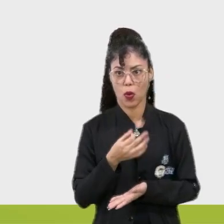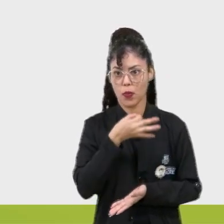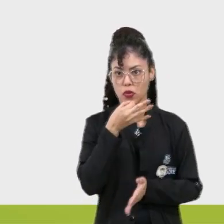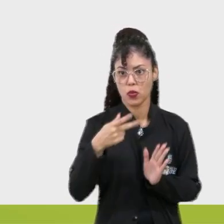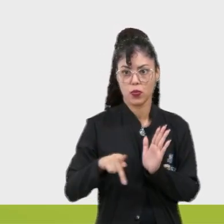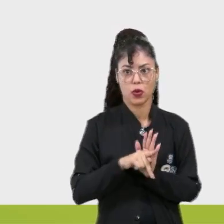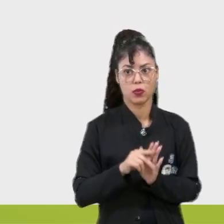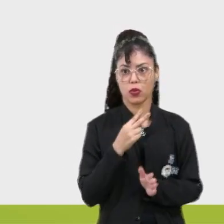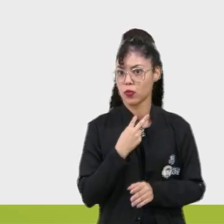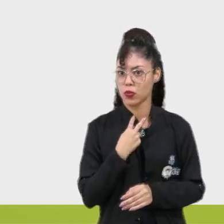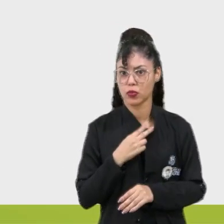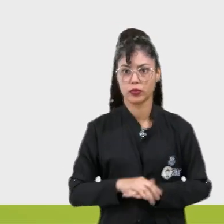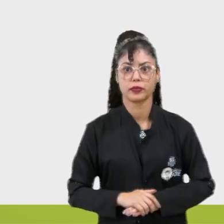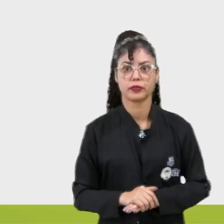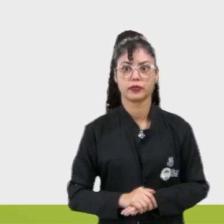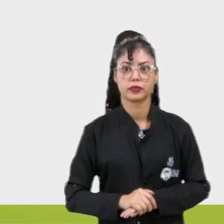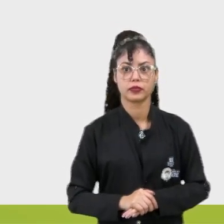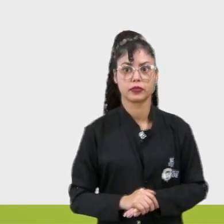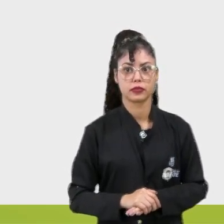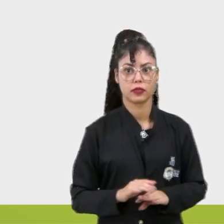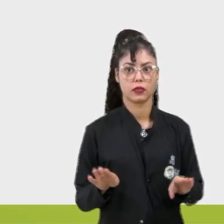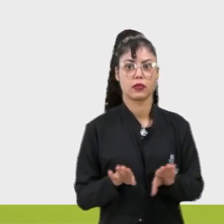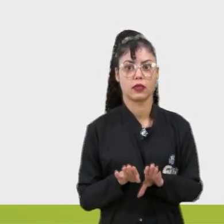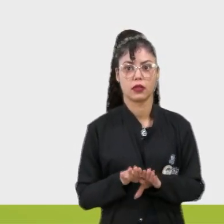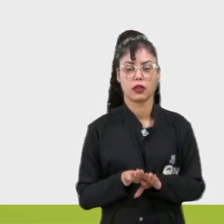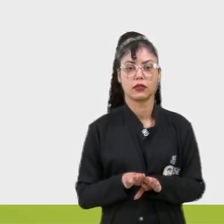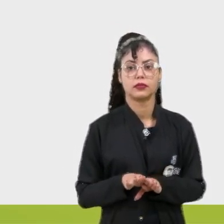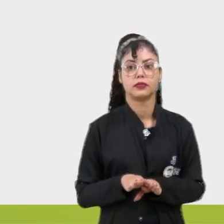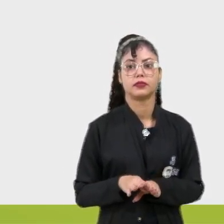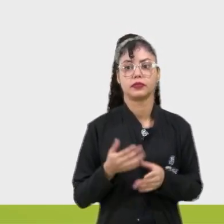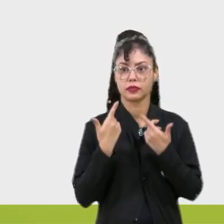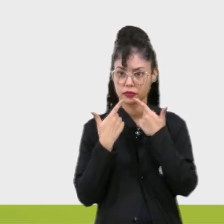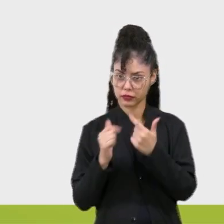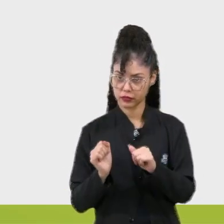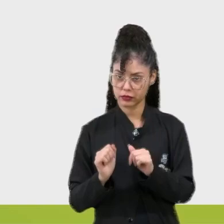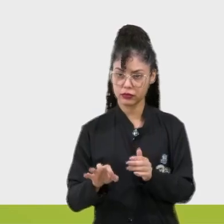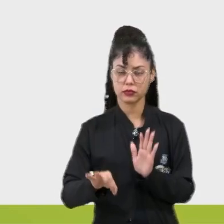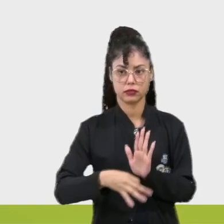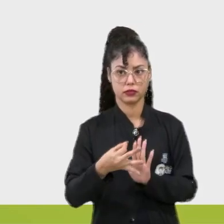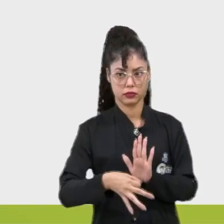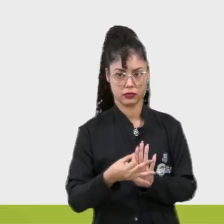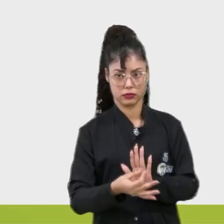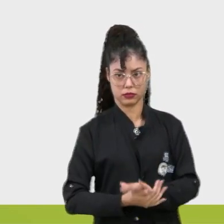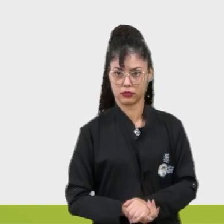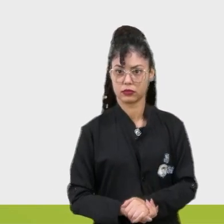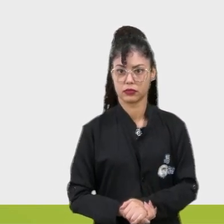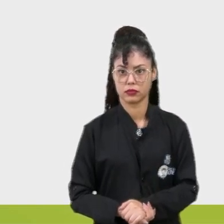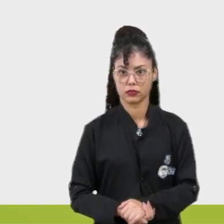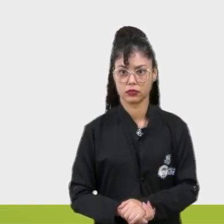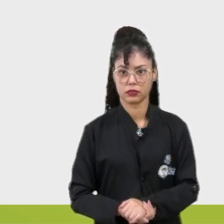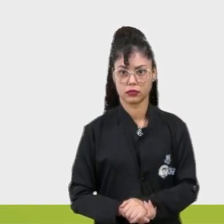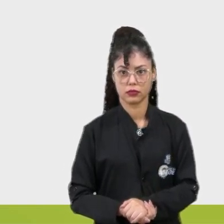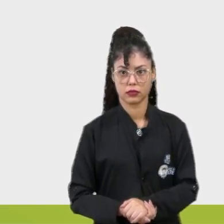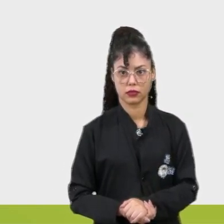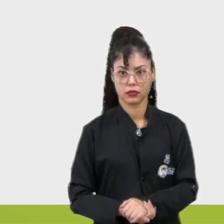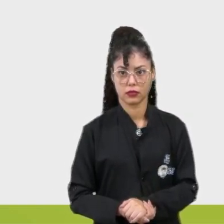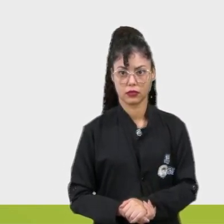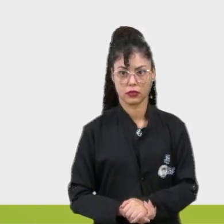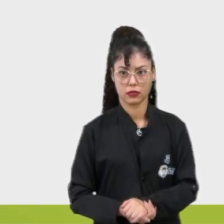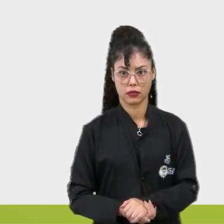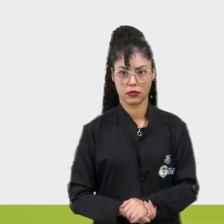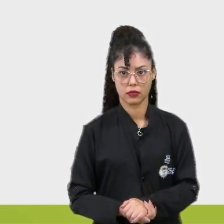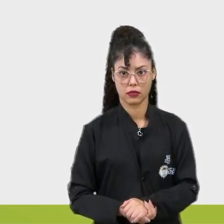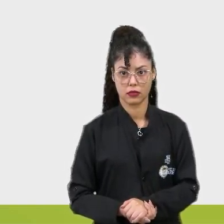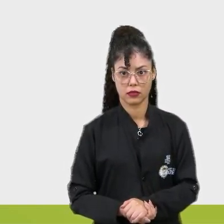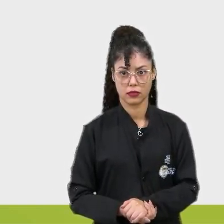da oralidade, né? Isso aqui não faz parte da nossa linguagem dissertativa, tá? E